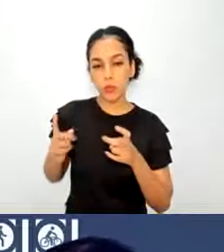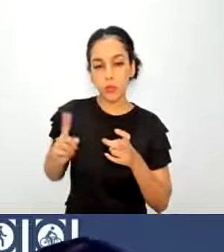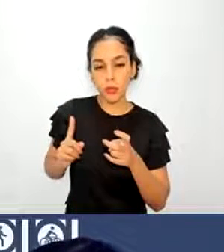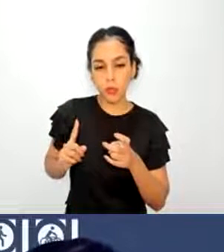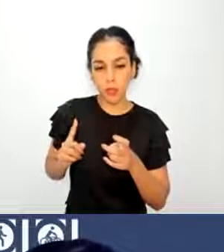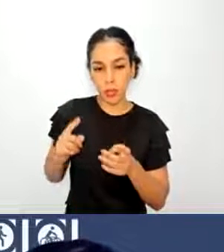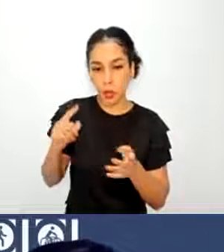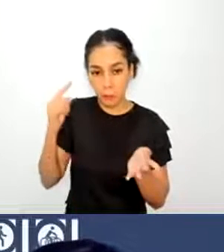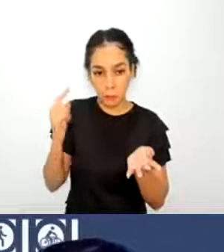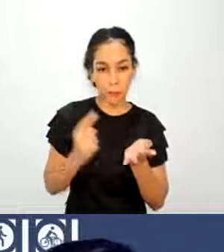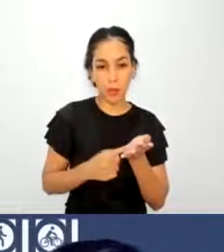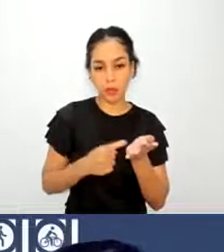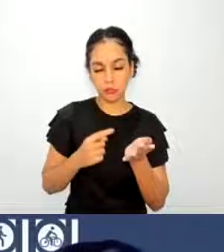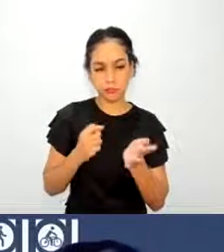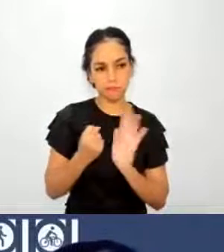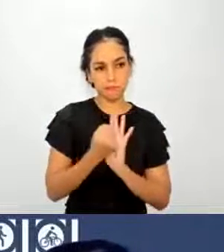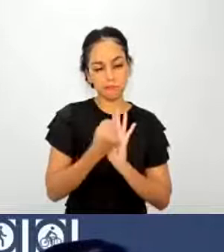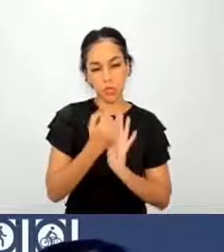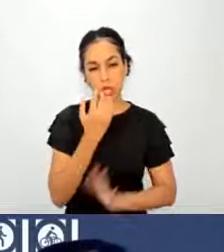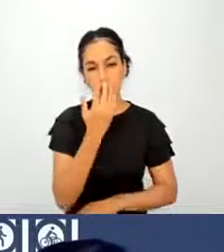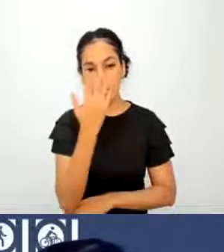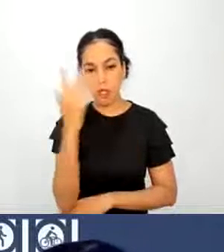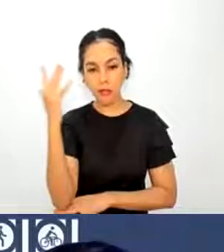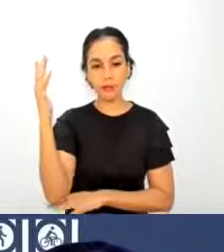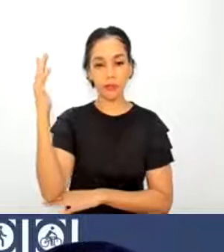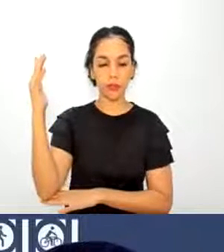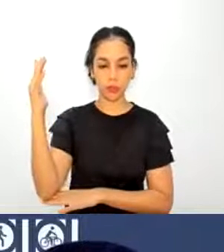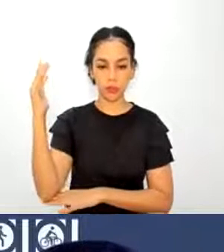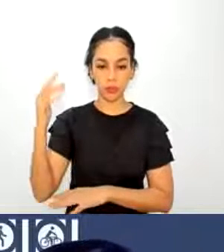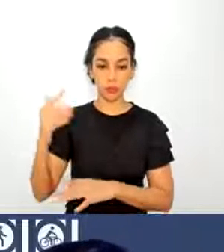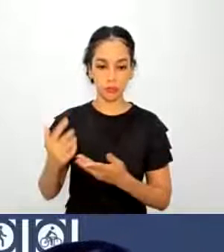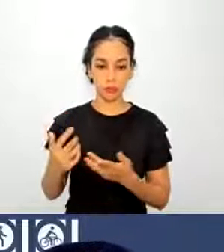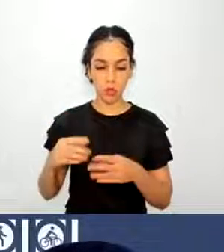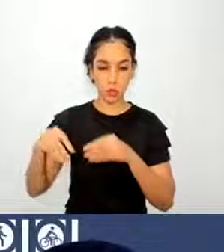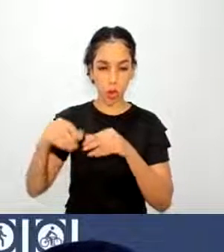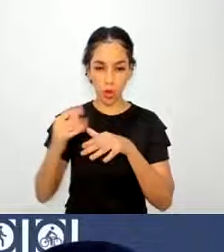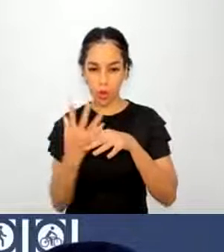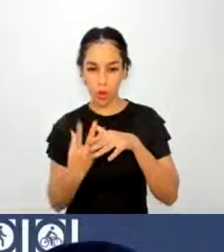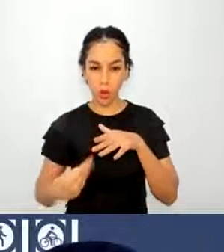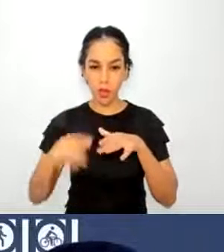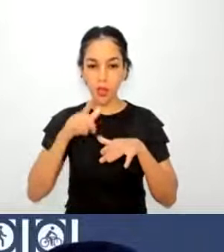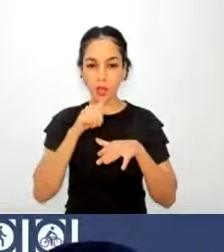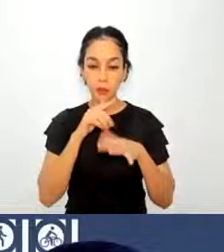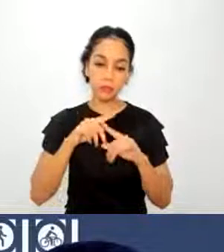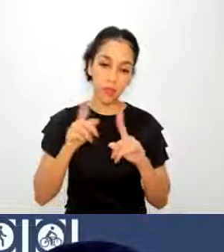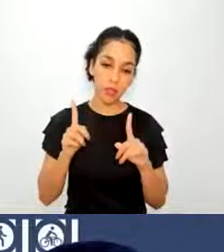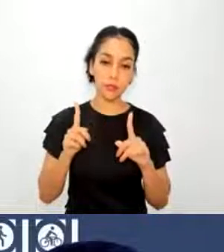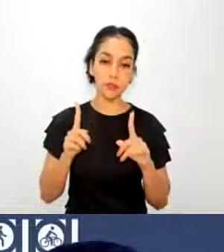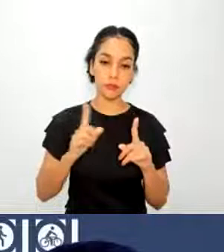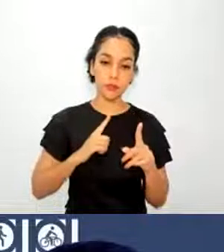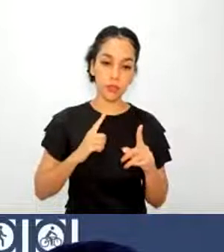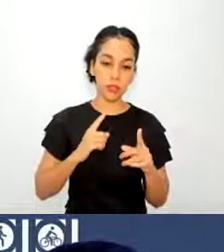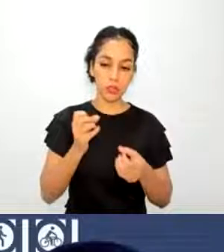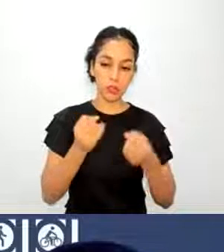marcante de árvores, né, de solo permeável mesmo. Mas a justificativa de ter